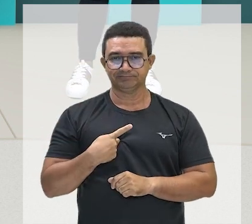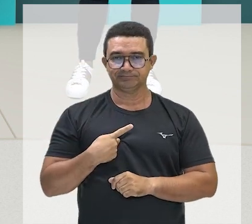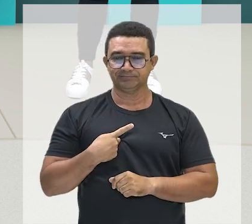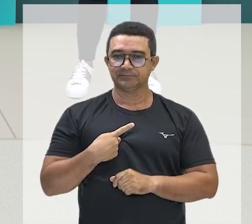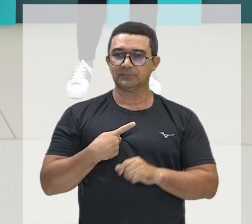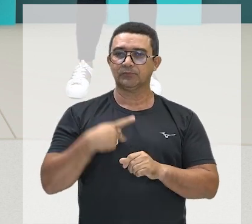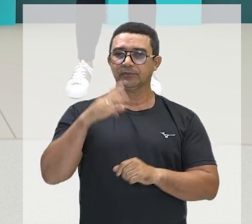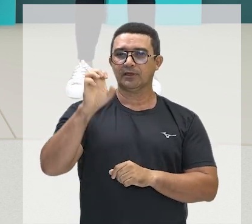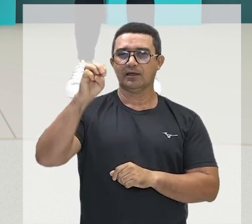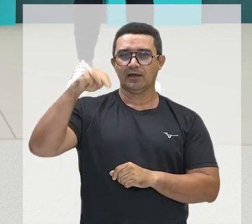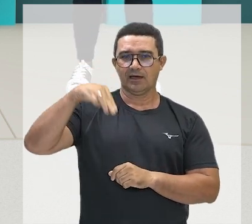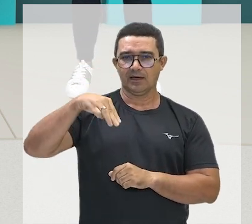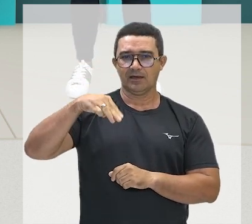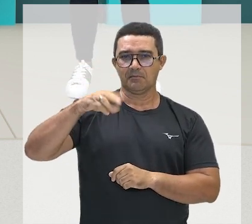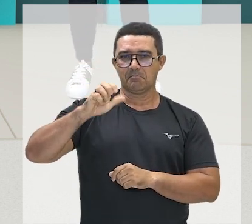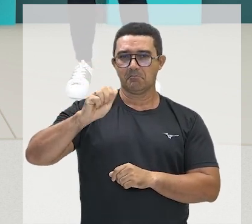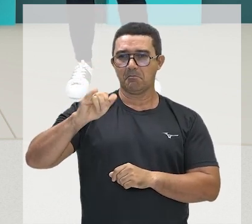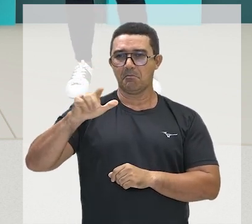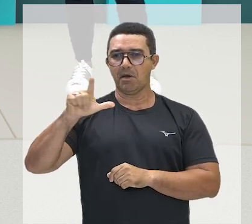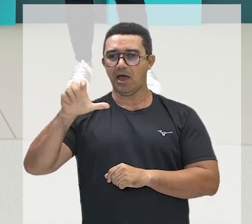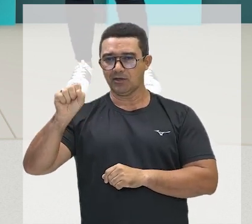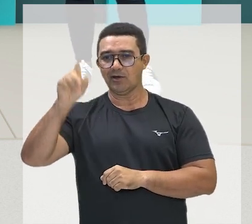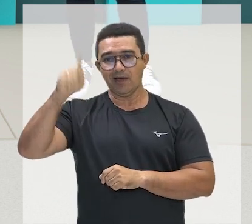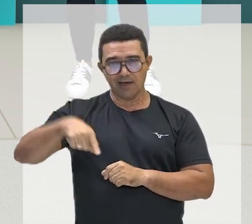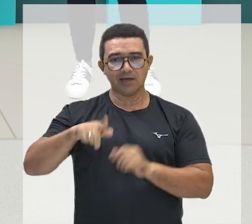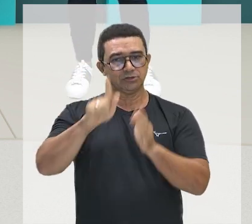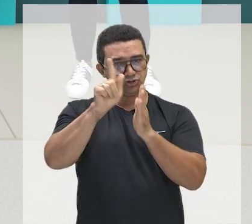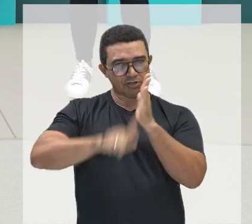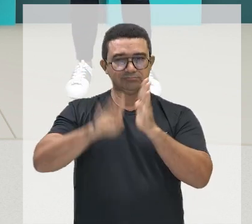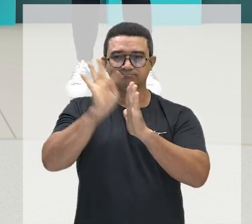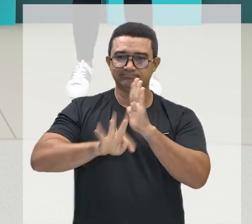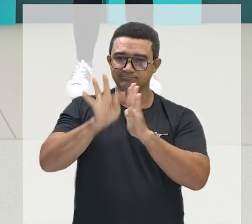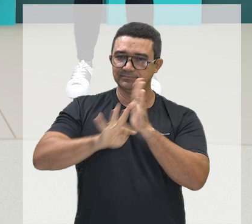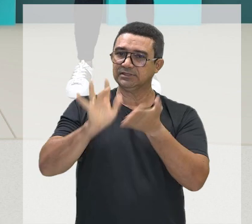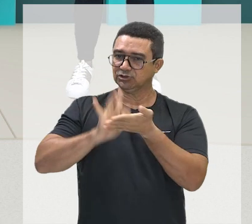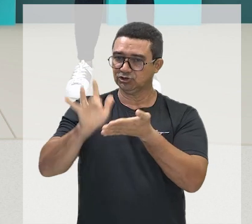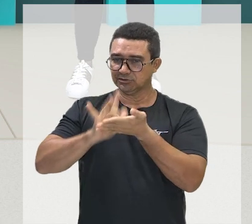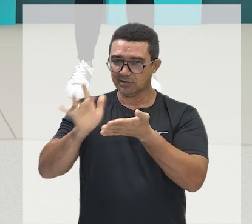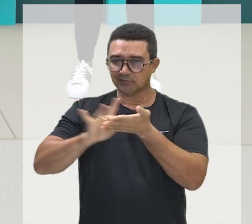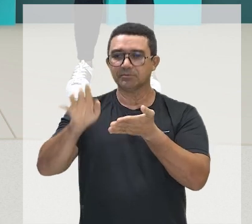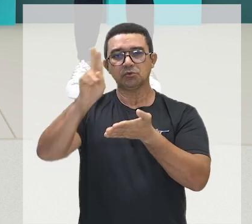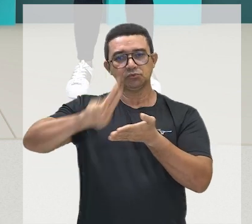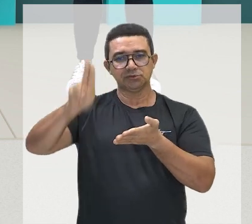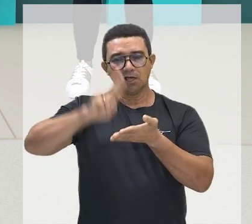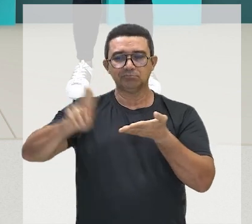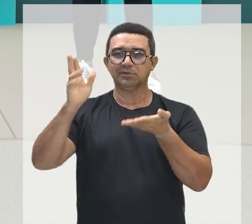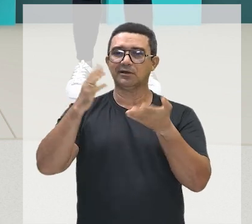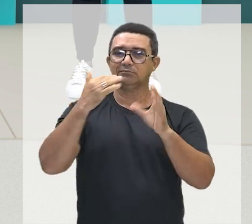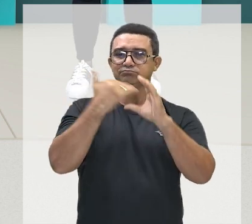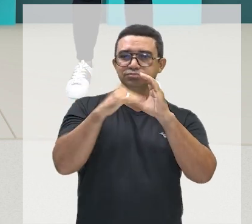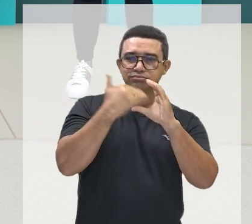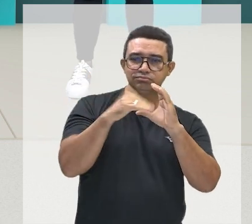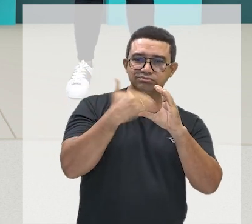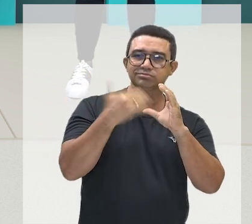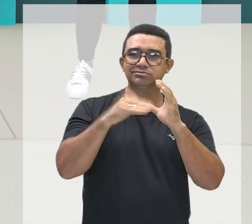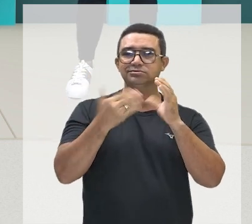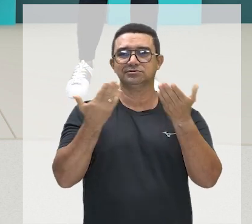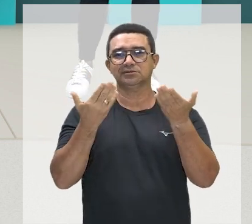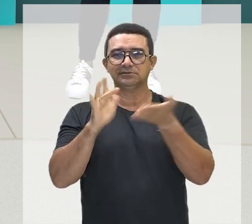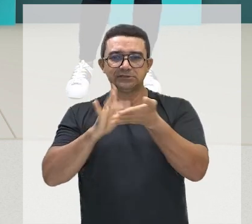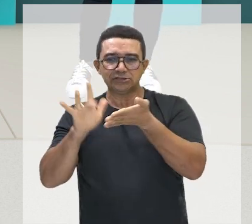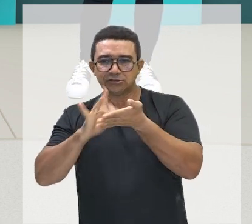de gênero textual digital e ele é usado para isso, para mensagens eletrônicas profissionais ou pessoais